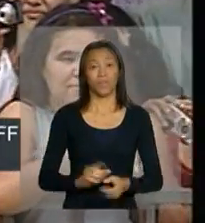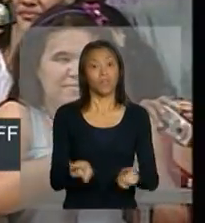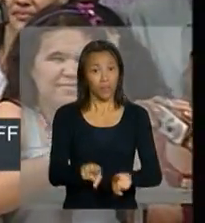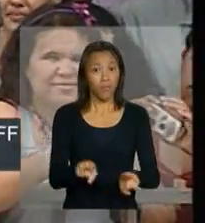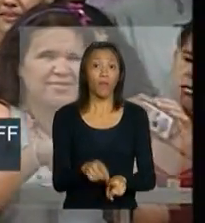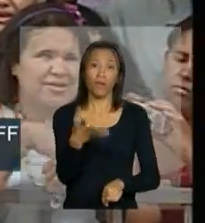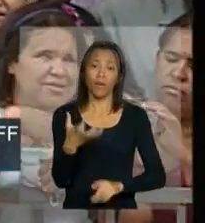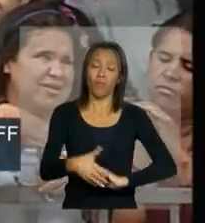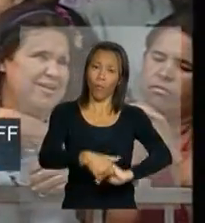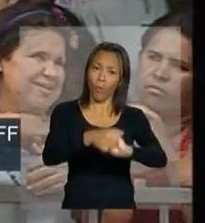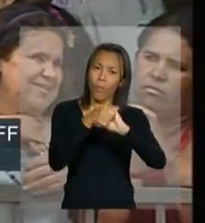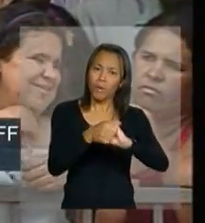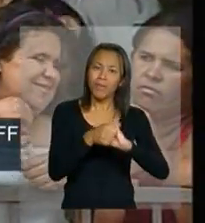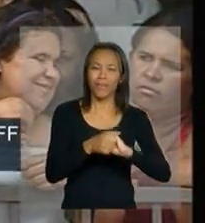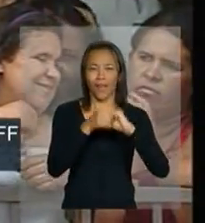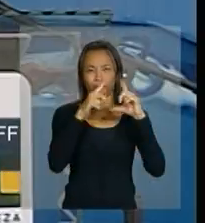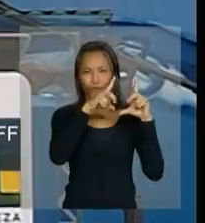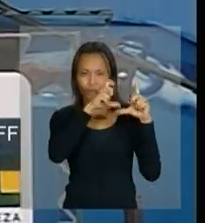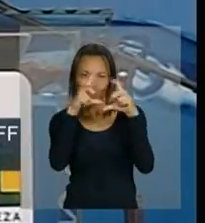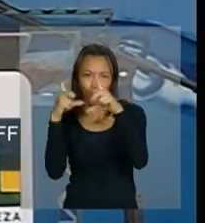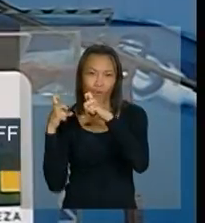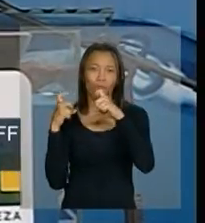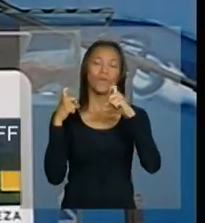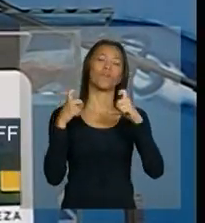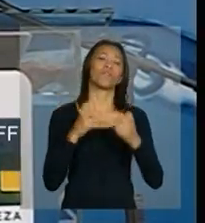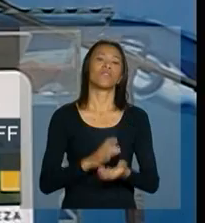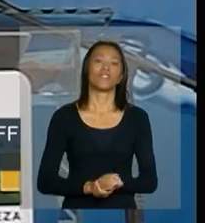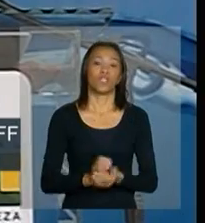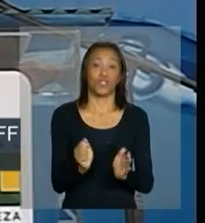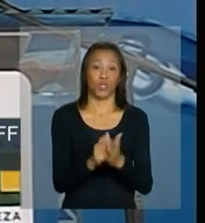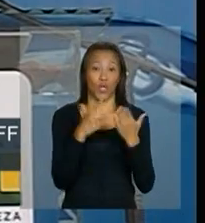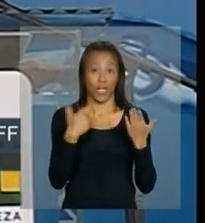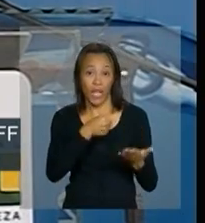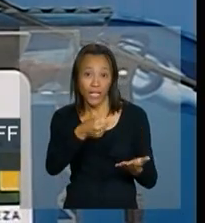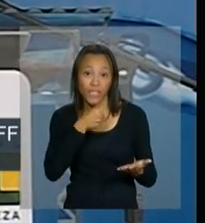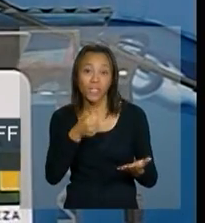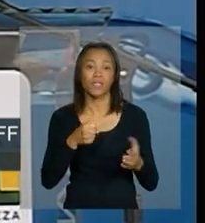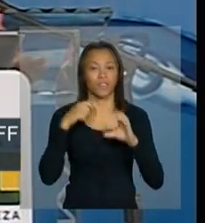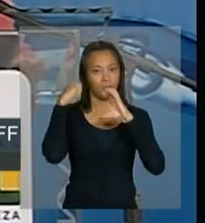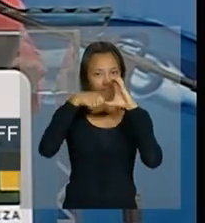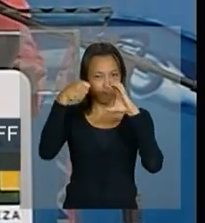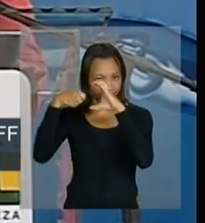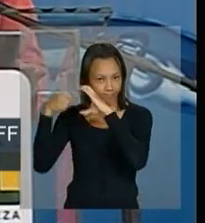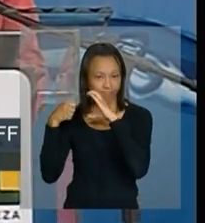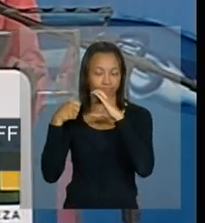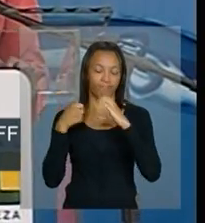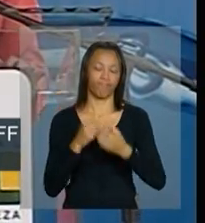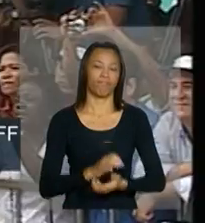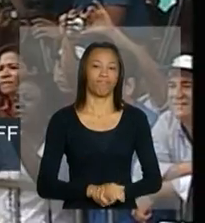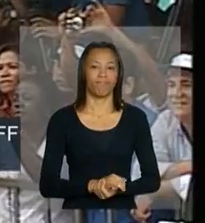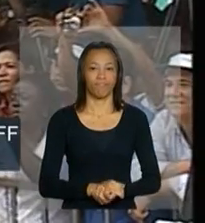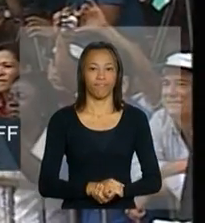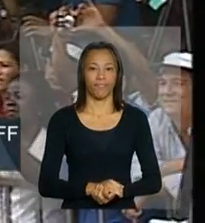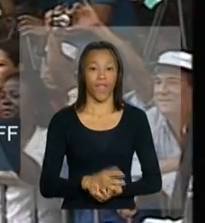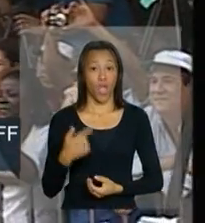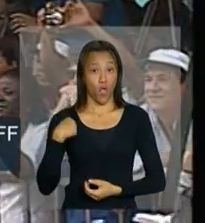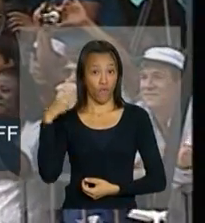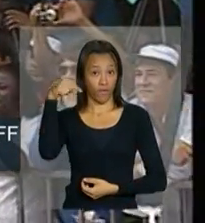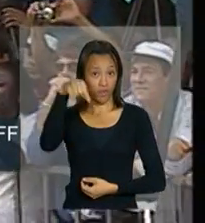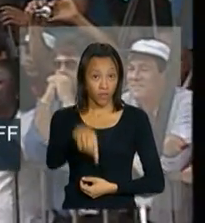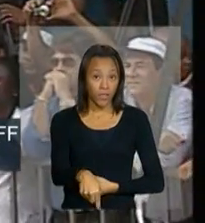queria cumprimentar os fotógrafos, os jornalistas e os cinegrafistas. Eu vim